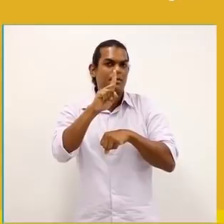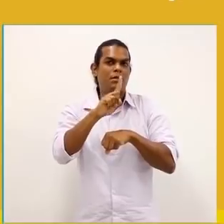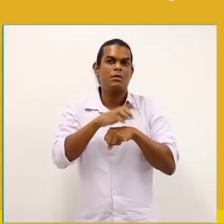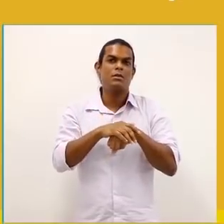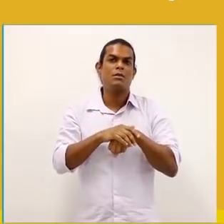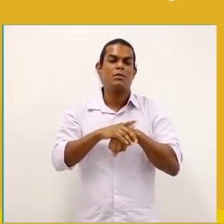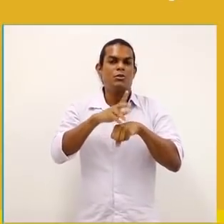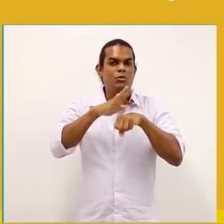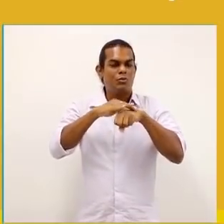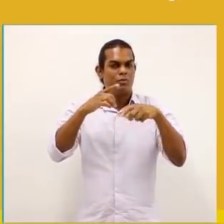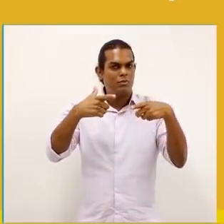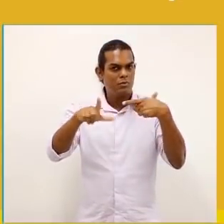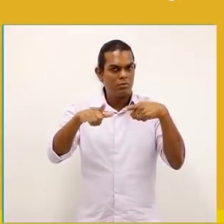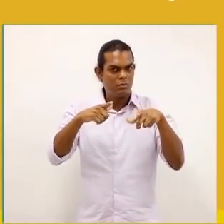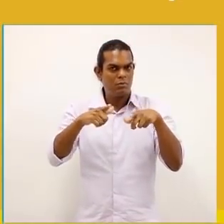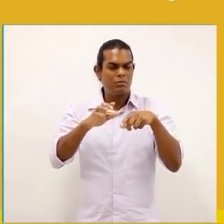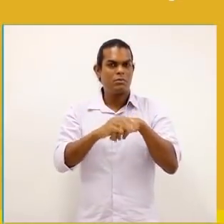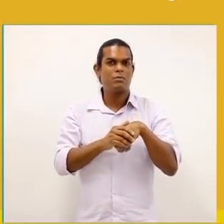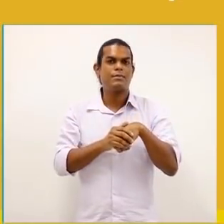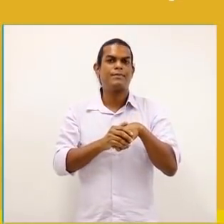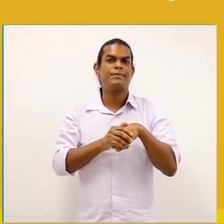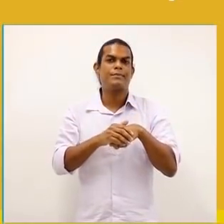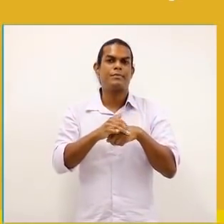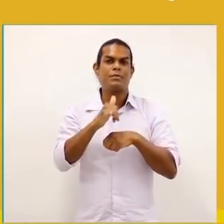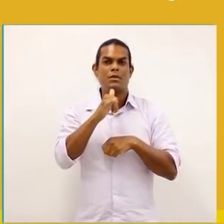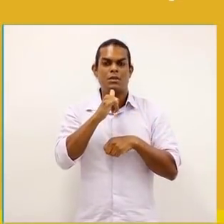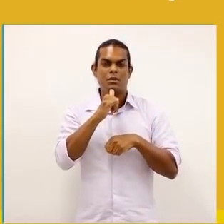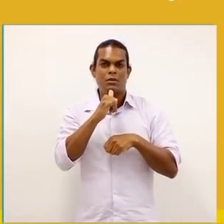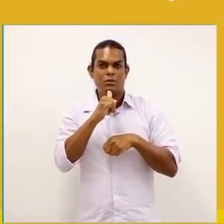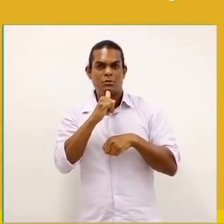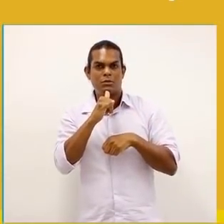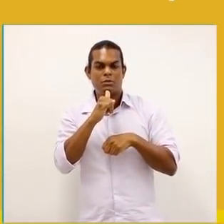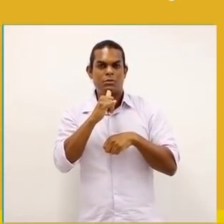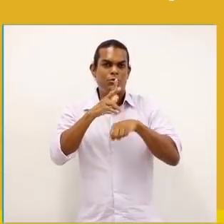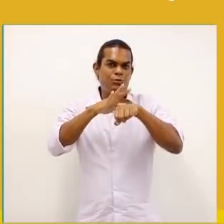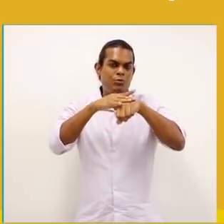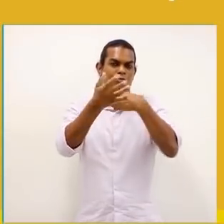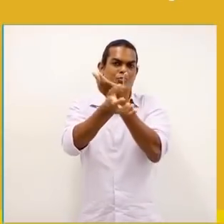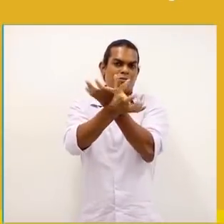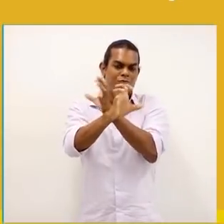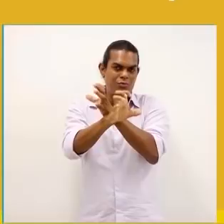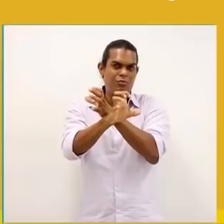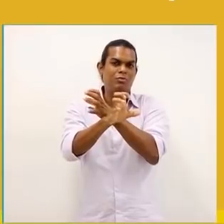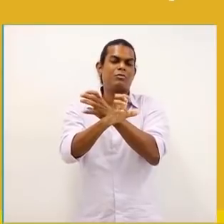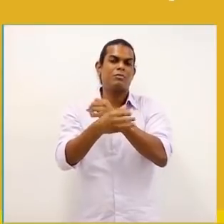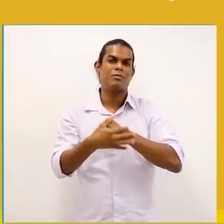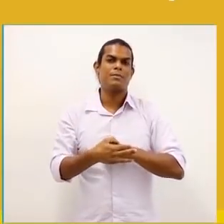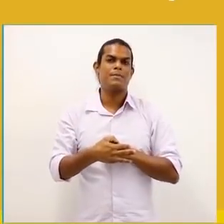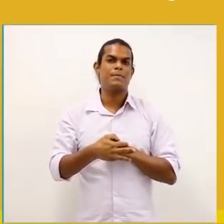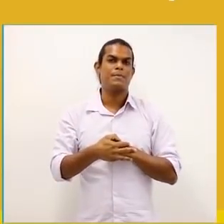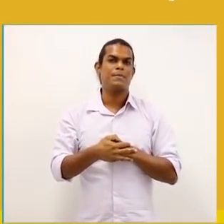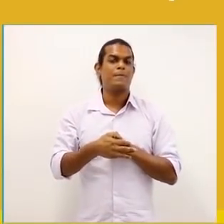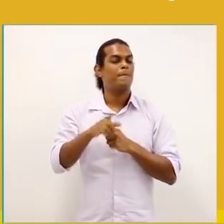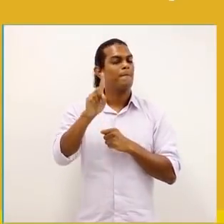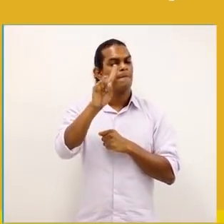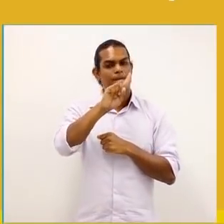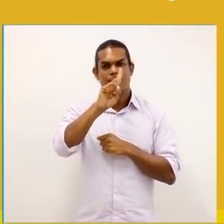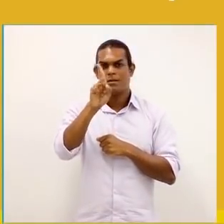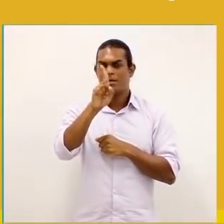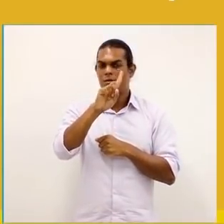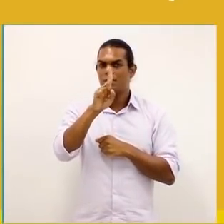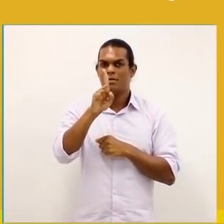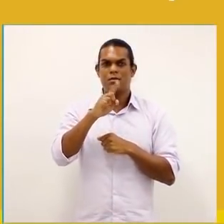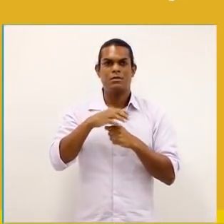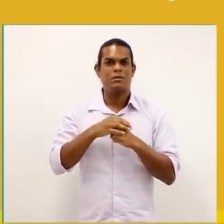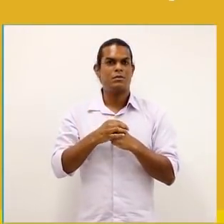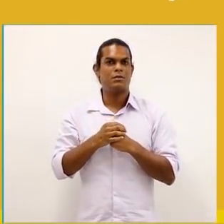considera acidente do trabalho a doença degenerativa. Osteoporose, por exemplo, mal de Parkinson, são doenças que não podem